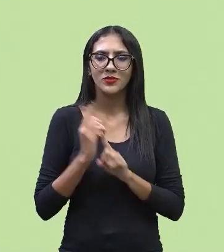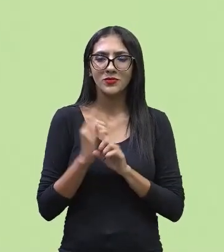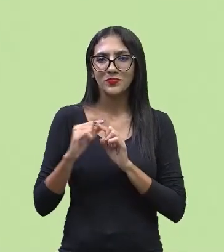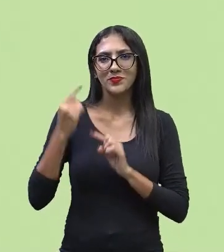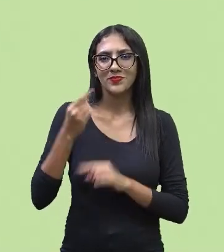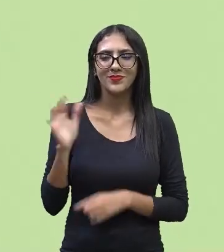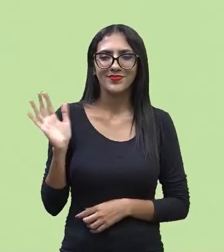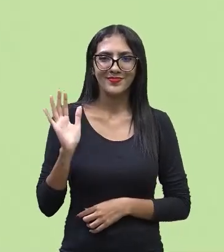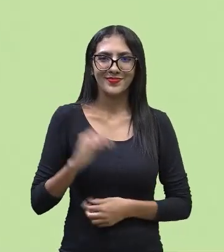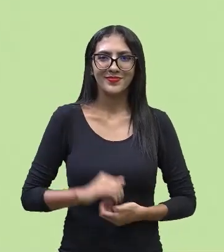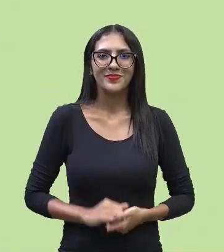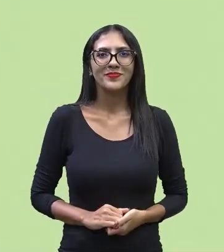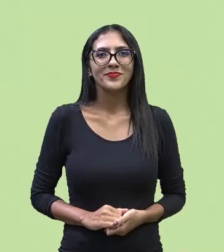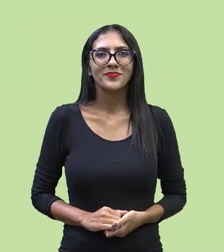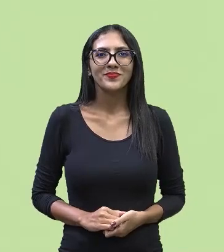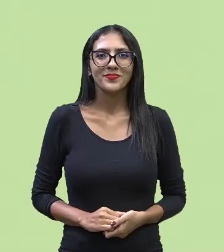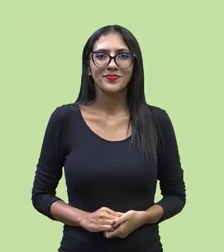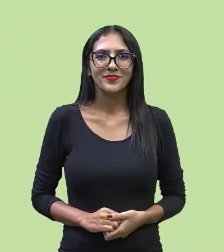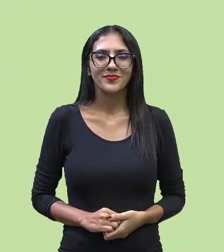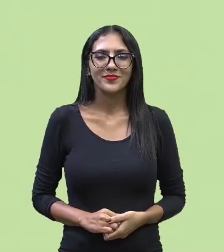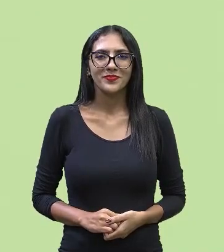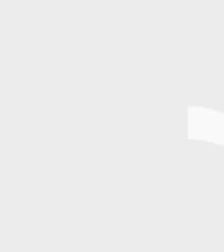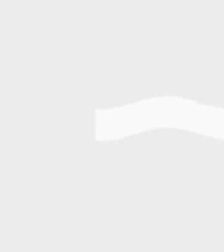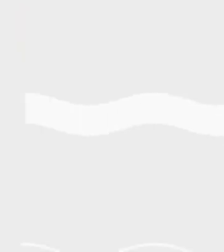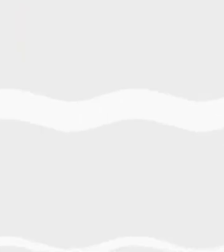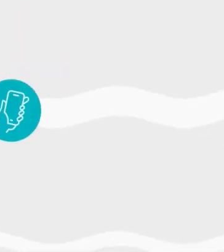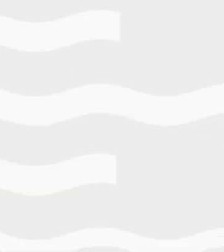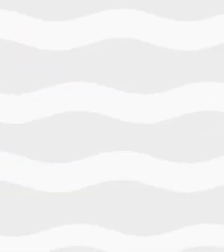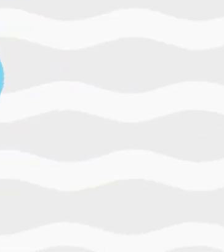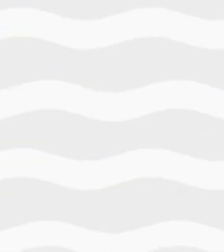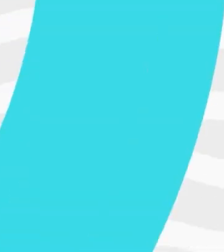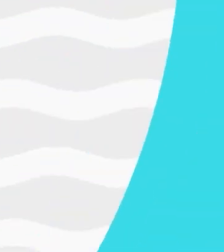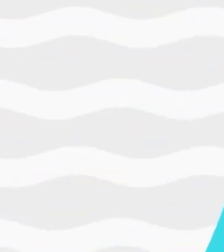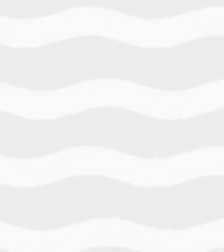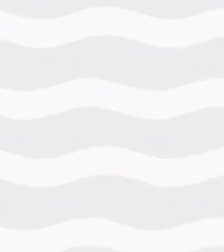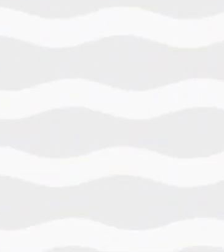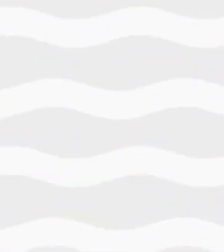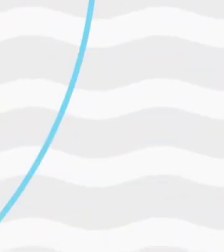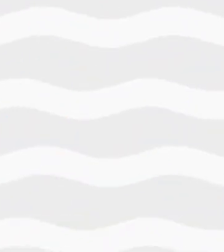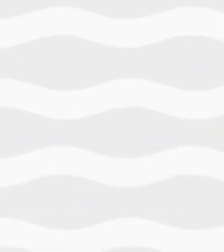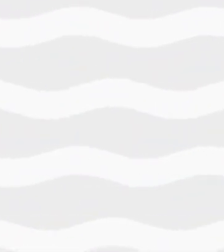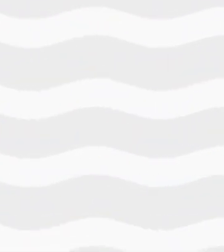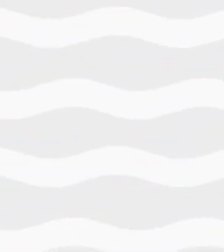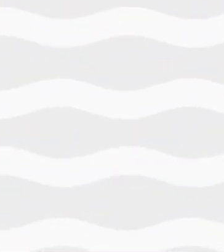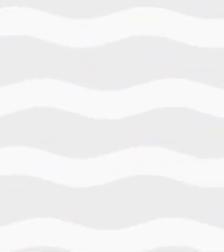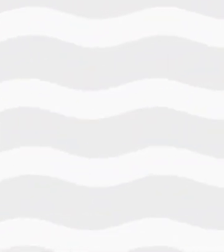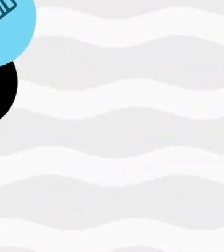oportunidade. Tchau, tchau.